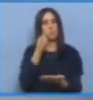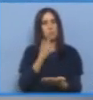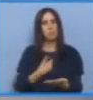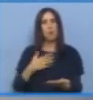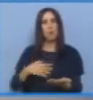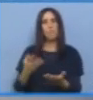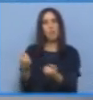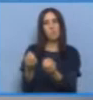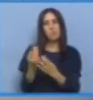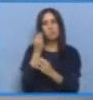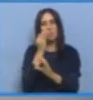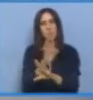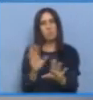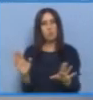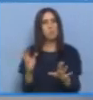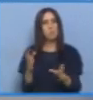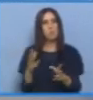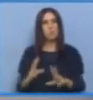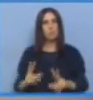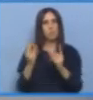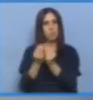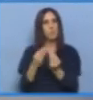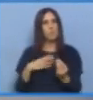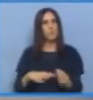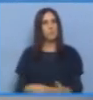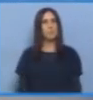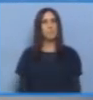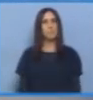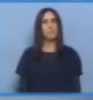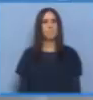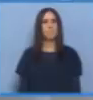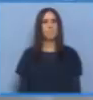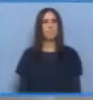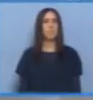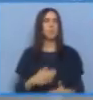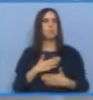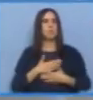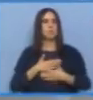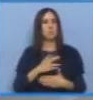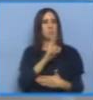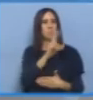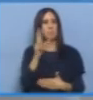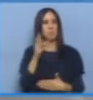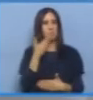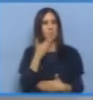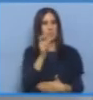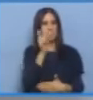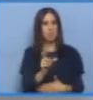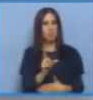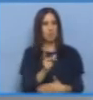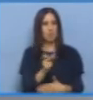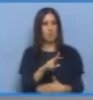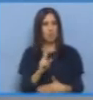vocês partilhem comigo o que são, porque também quero crescer convosco. Lara, a experiência de voluntariado missionário confirma estas